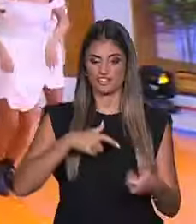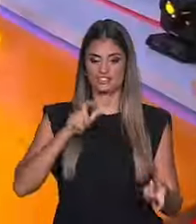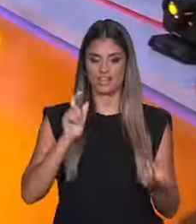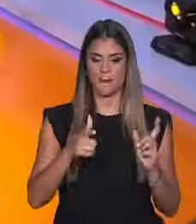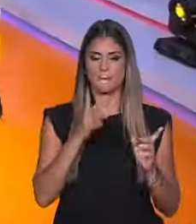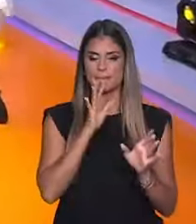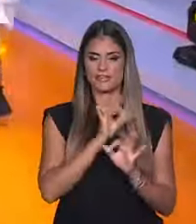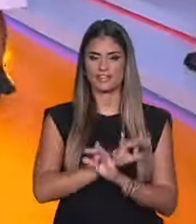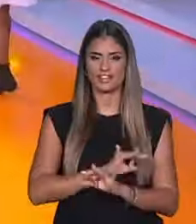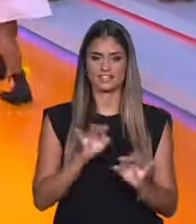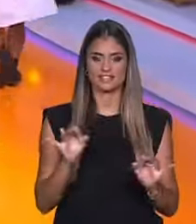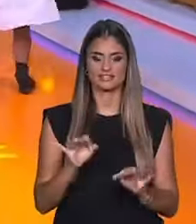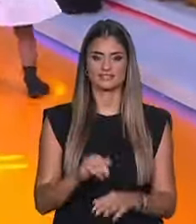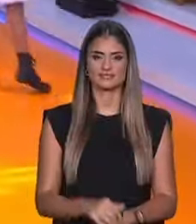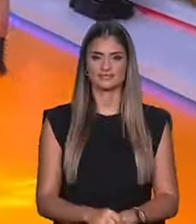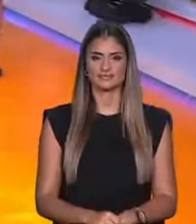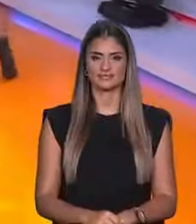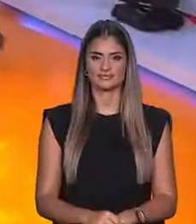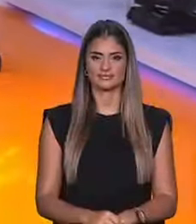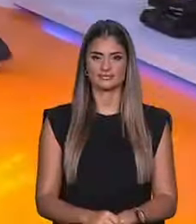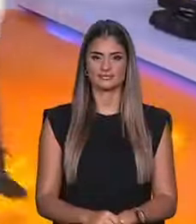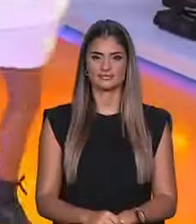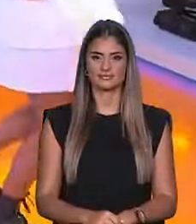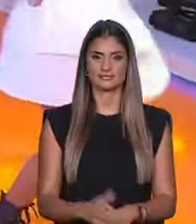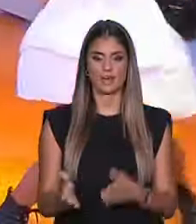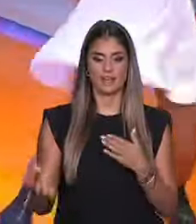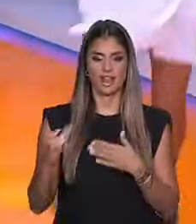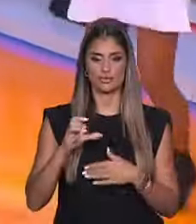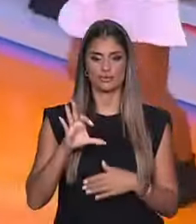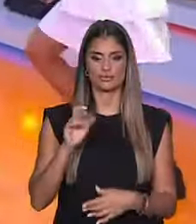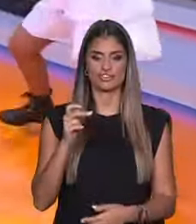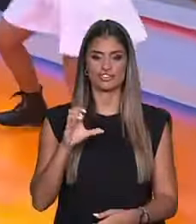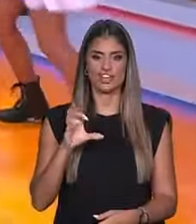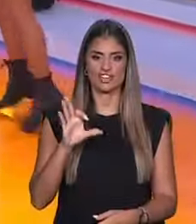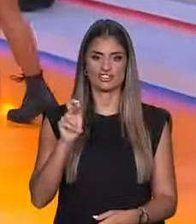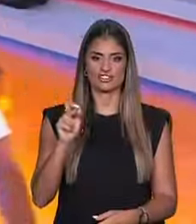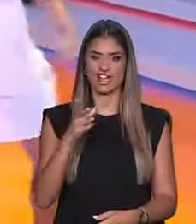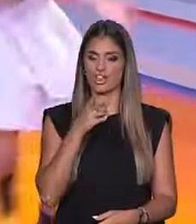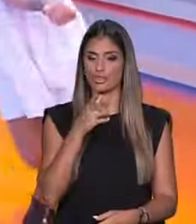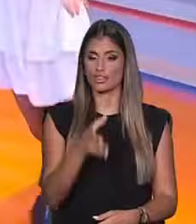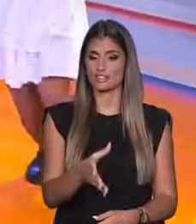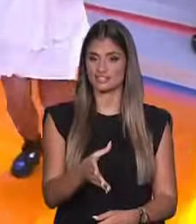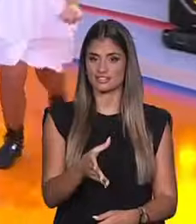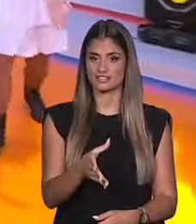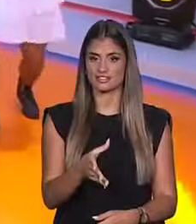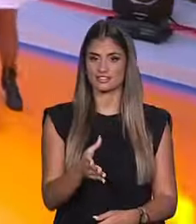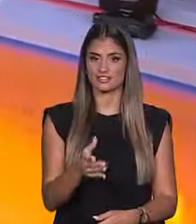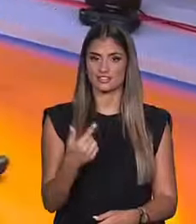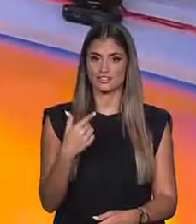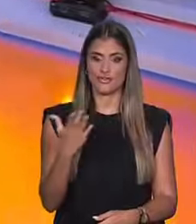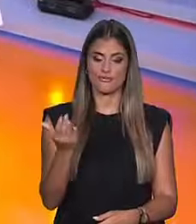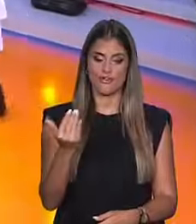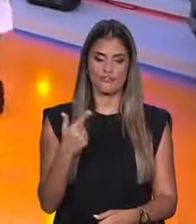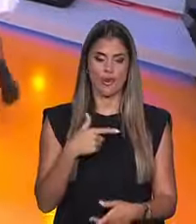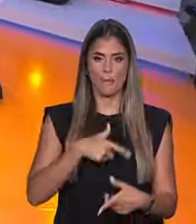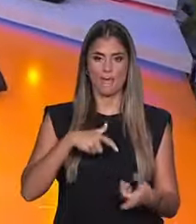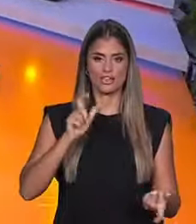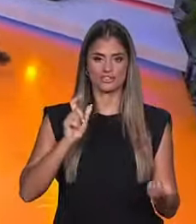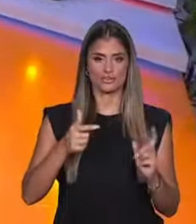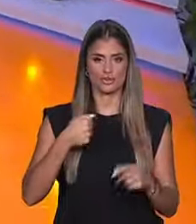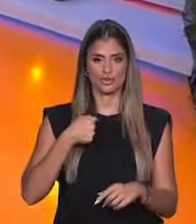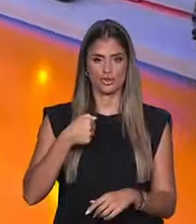Perfeita, a bailar um cha-cha-cha, disse-lhe ao ouvido, foi para o México. Eu